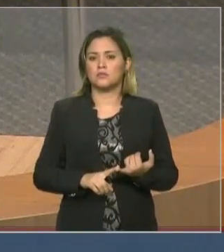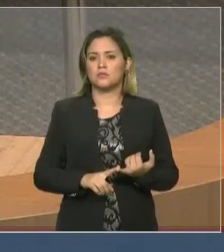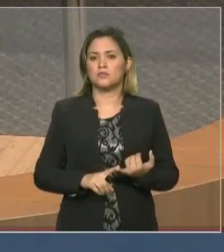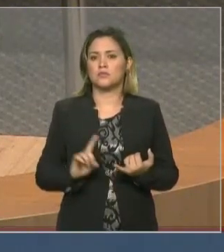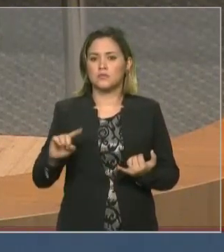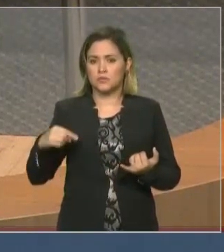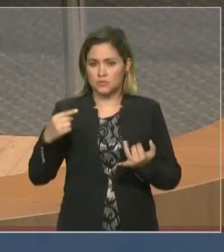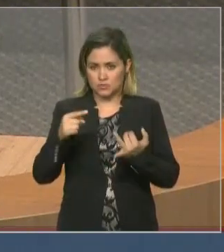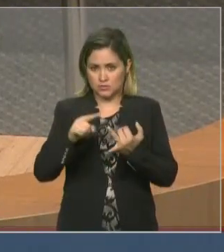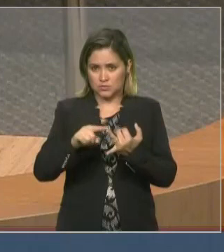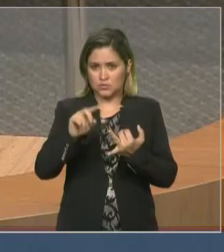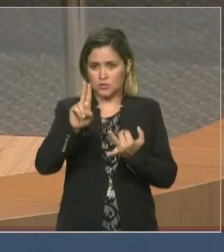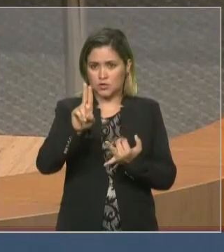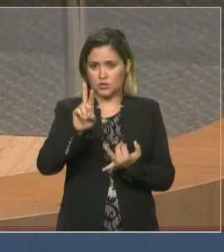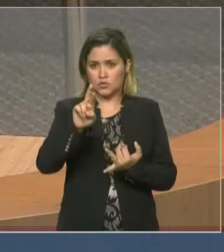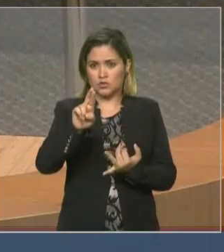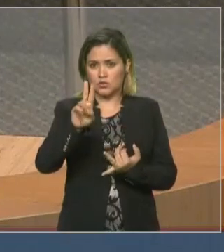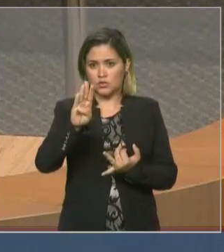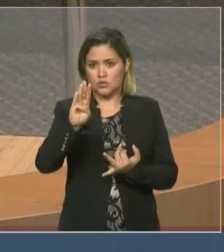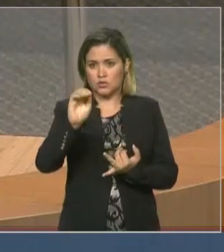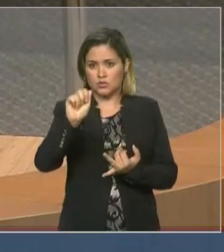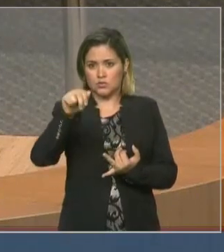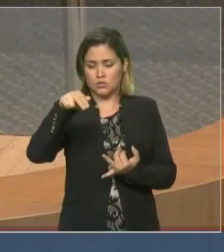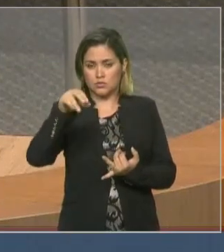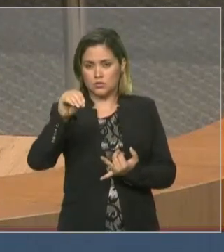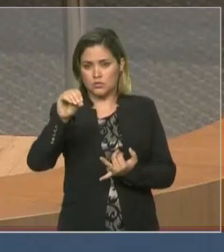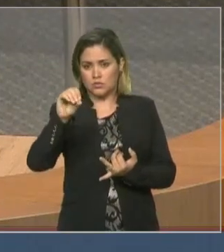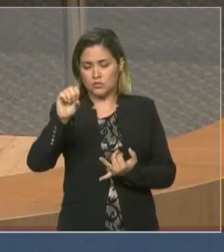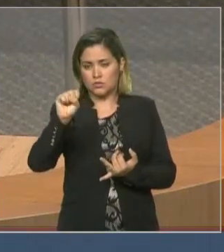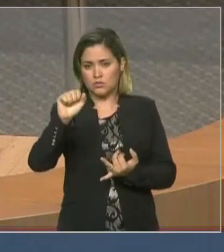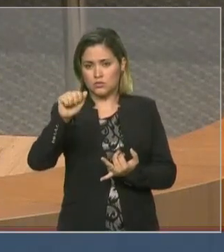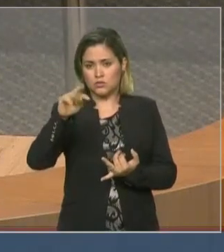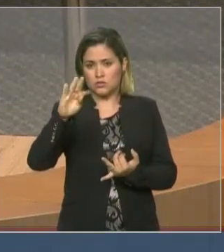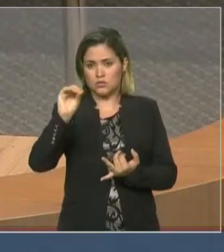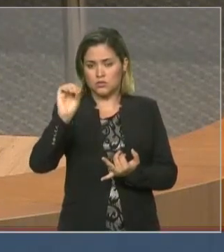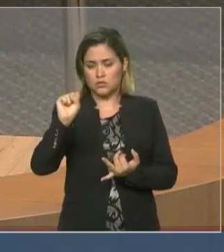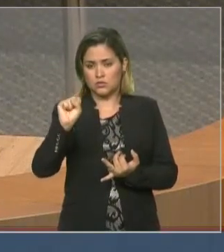o Rubano Santos, não,